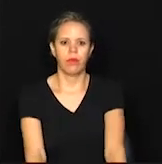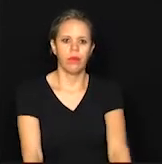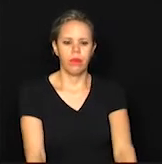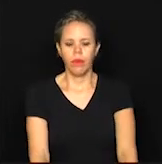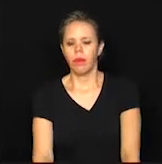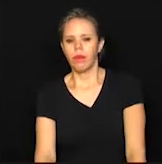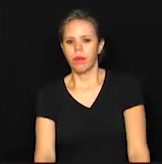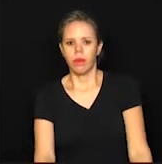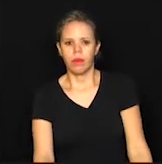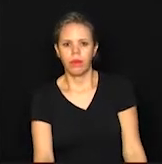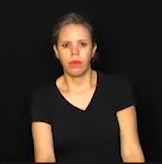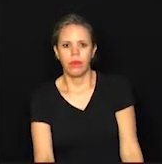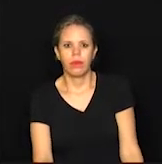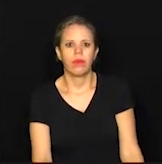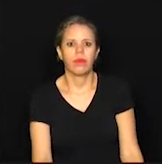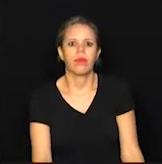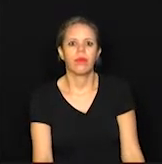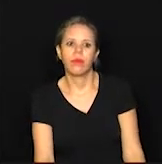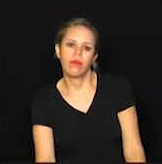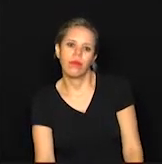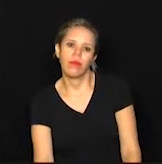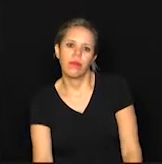97829 3776.